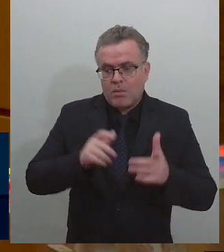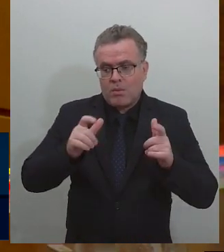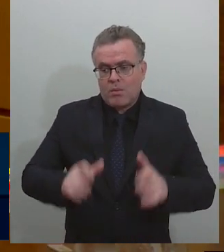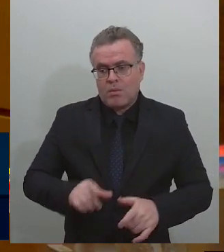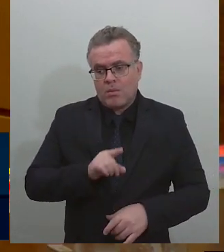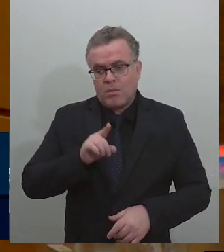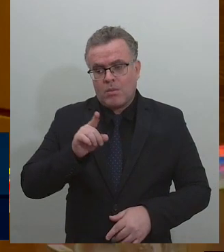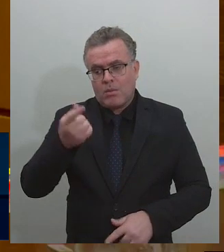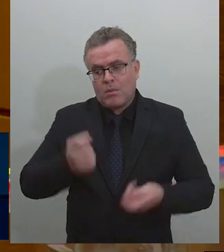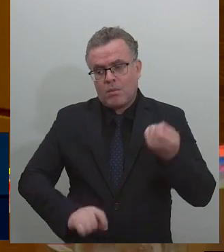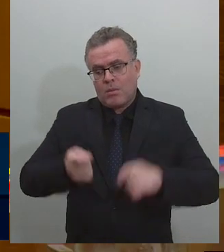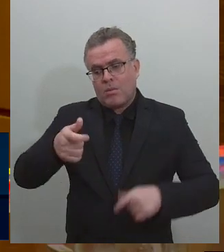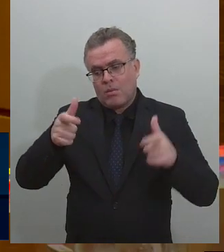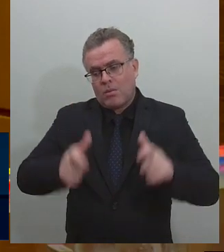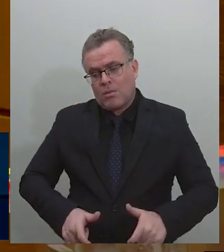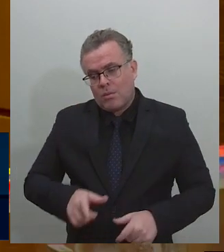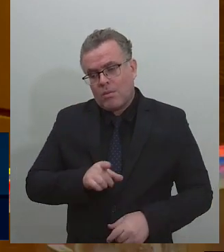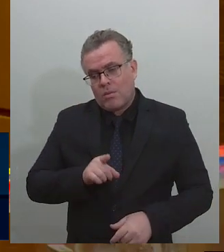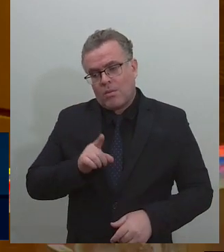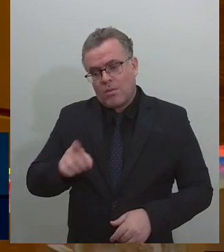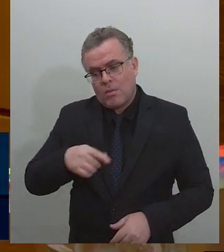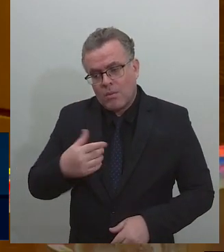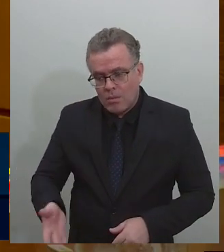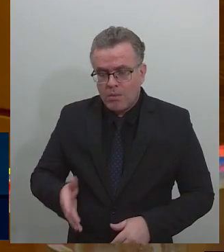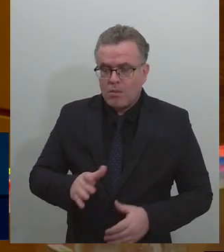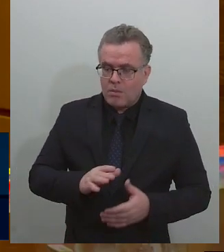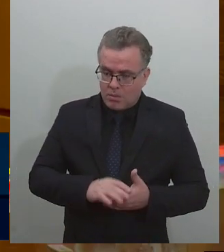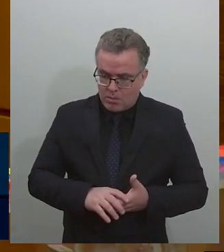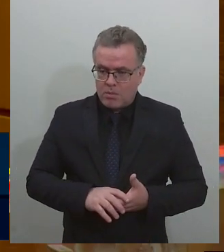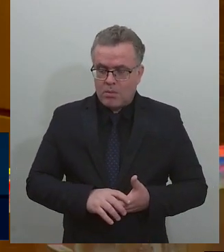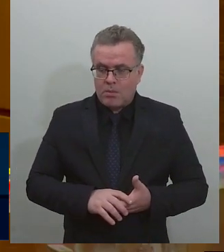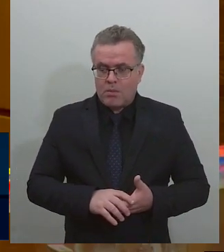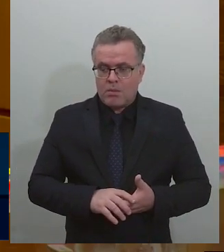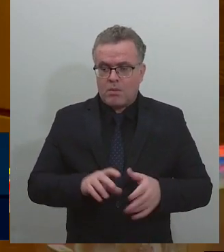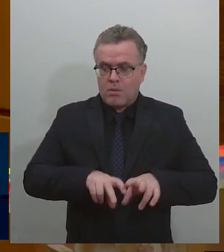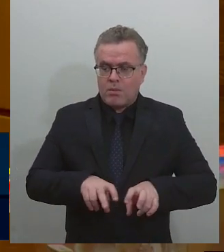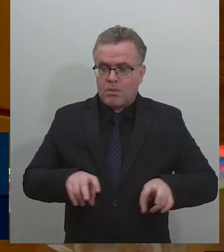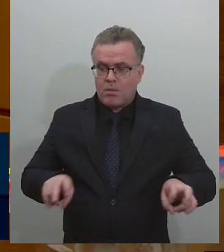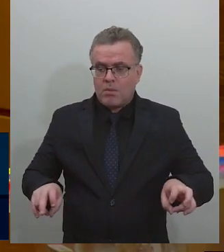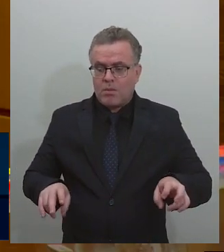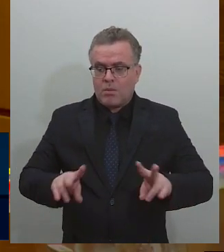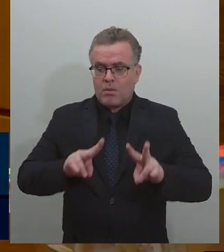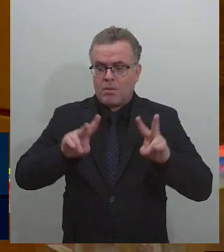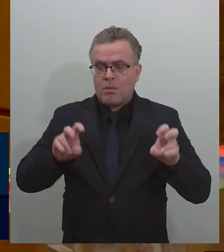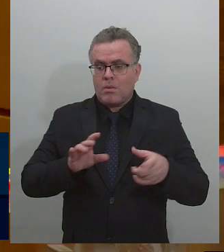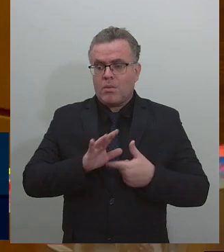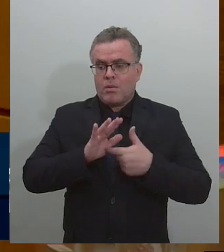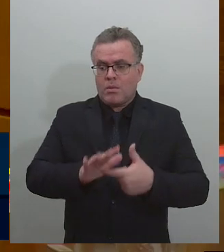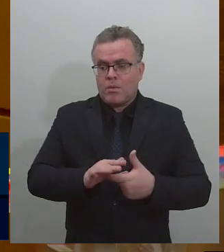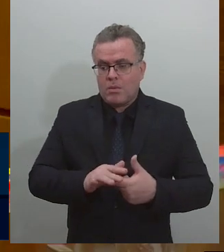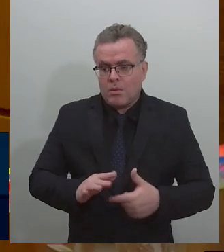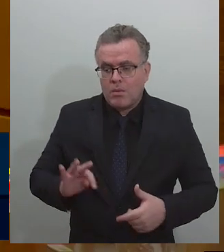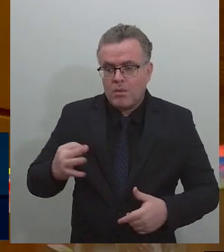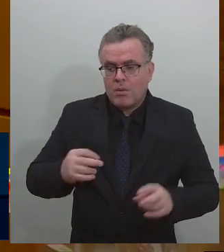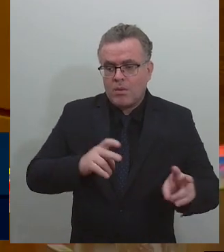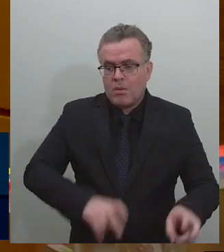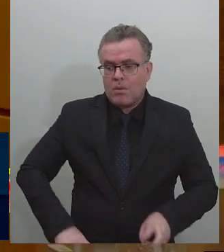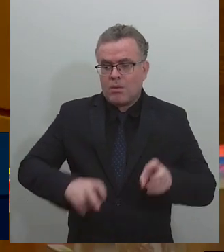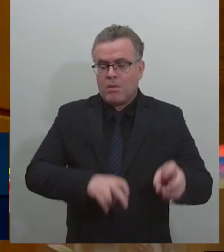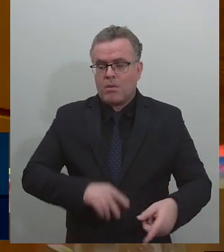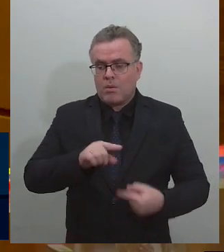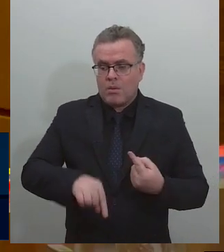Mestre Humberto. Mesa, Movimento de Pequenos Agricultores, Fórum das Comunidades